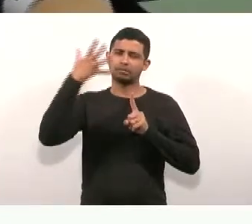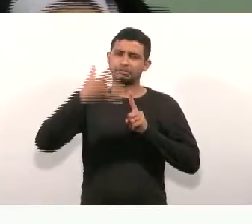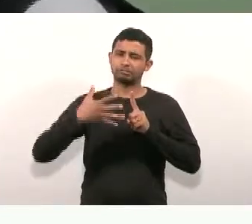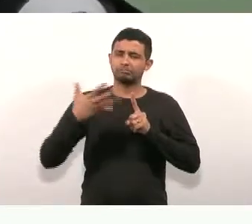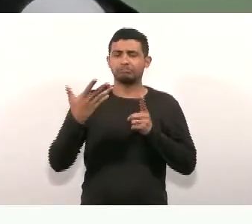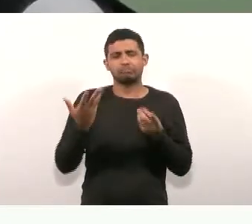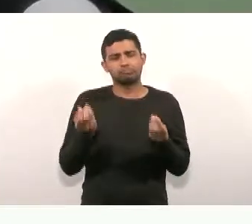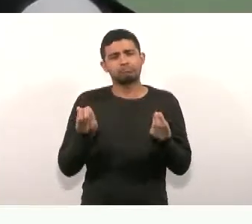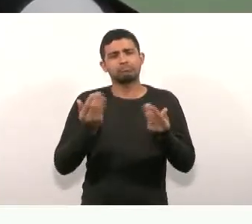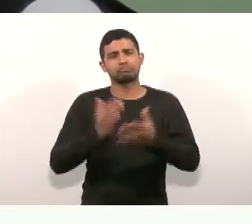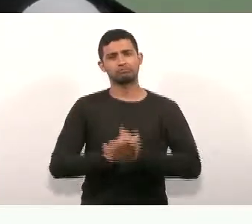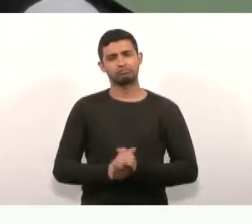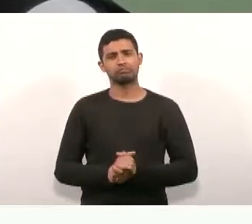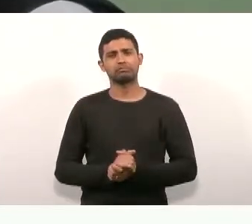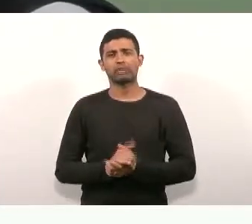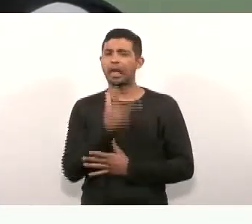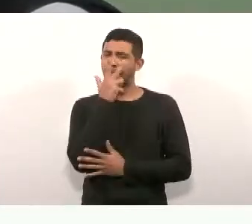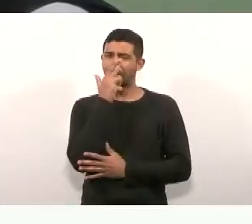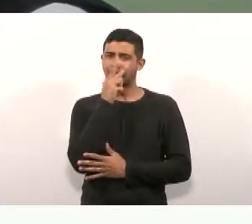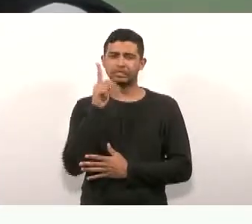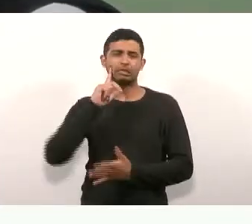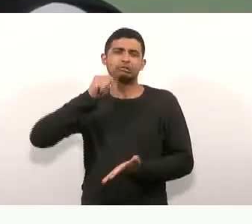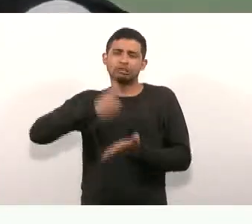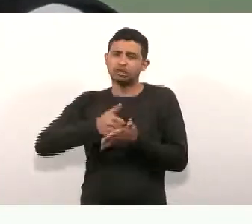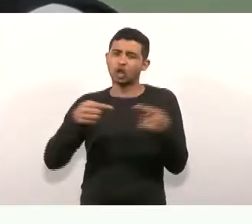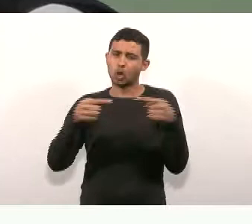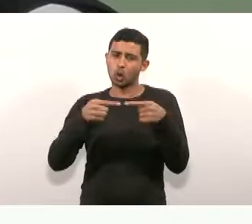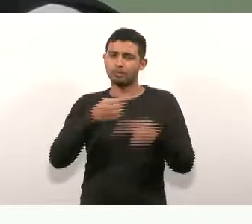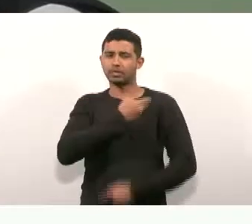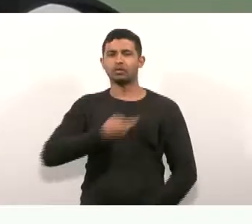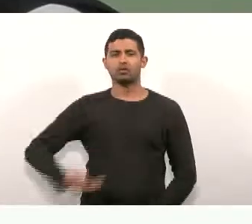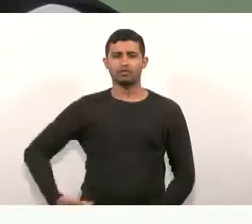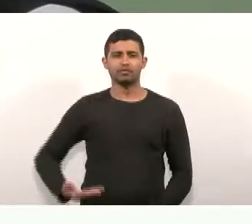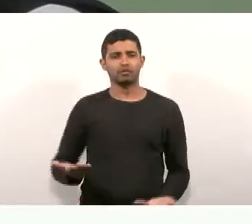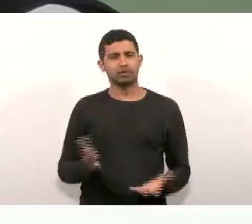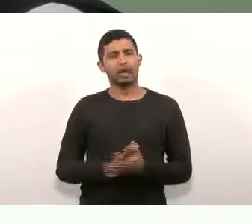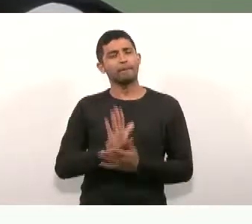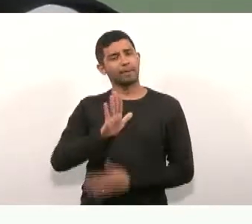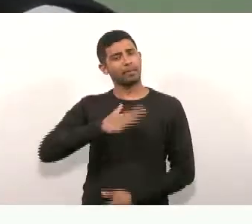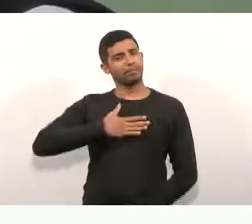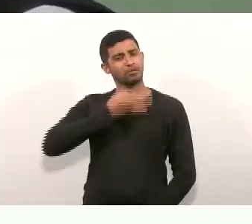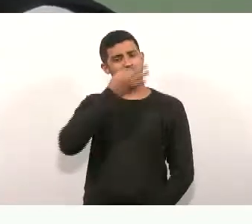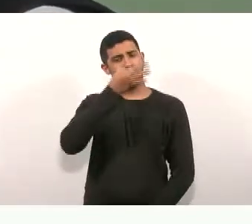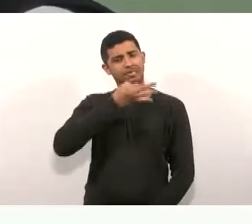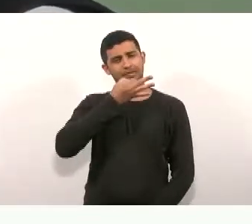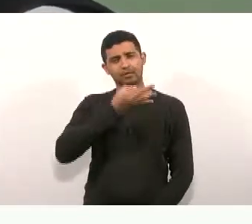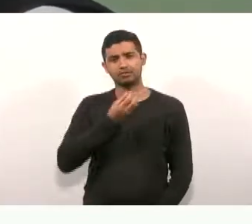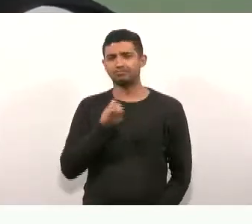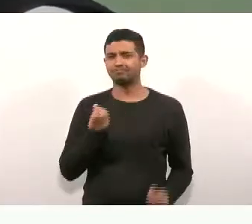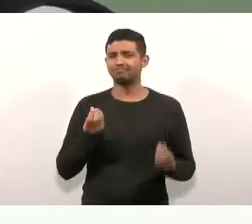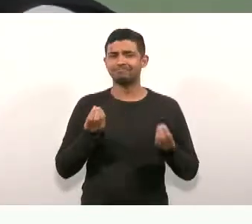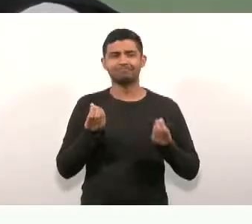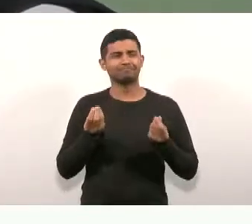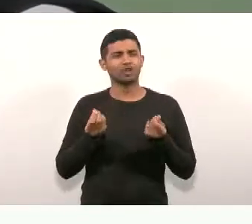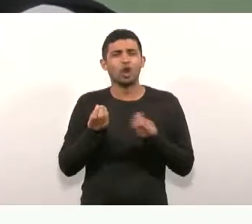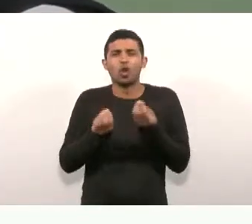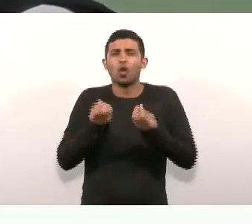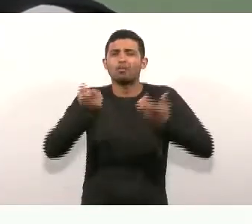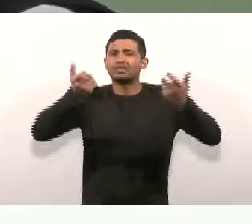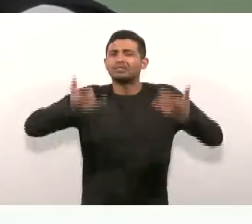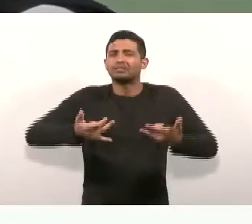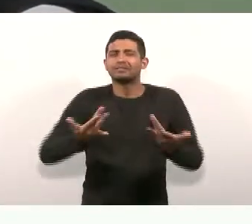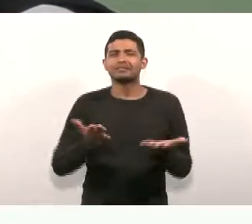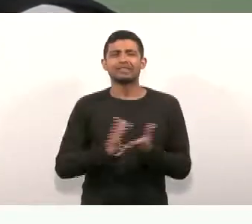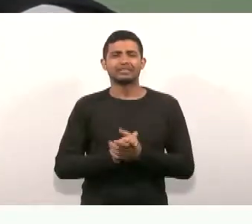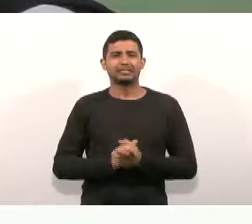aparentemente declinando uma posição governamental, e, a meu ver, muito, como dizer, ele